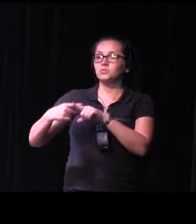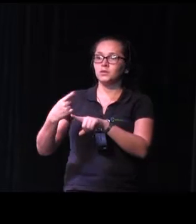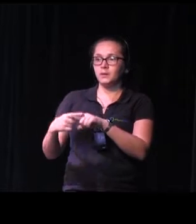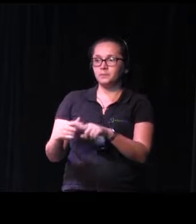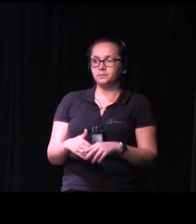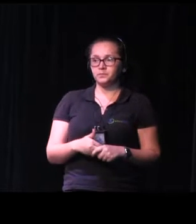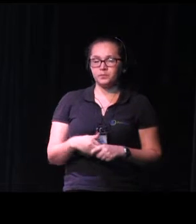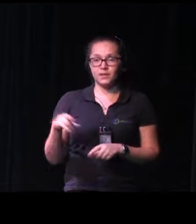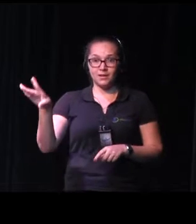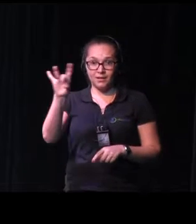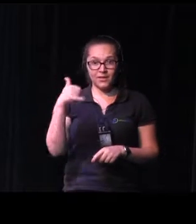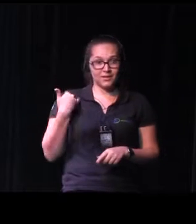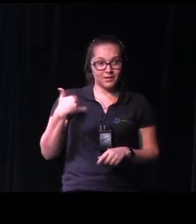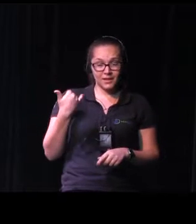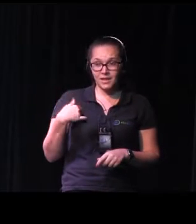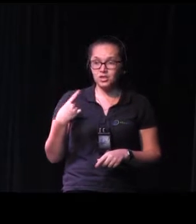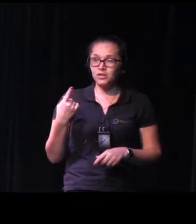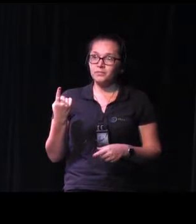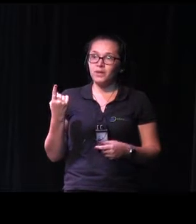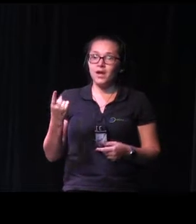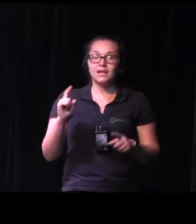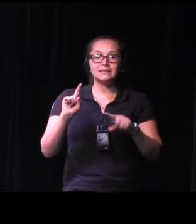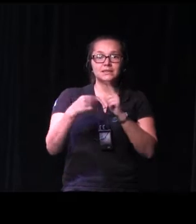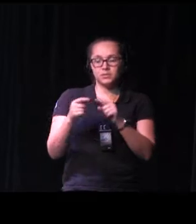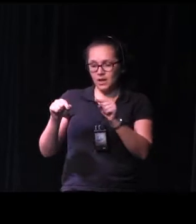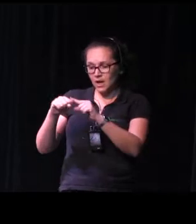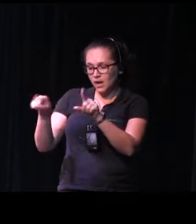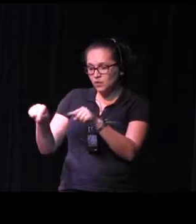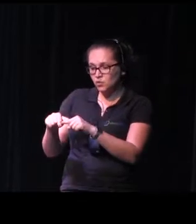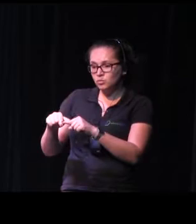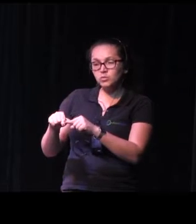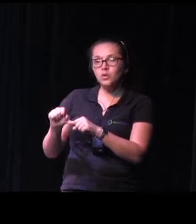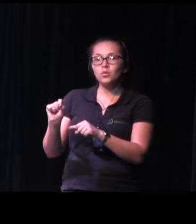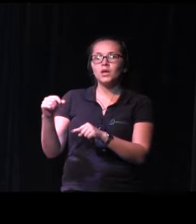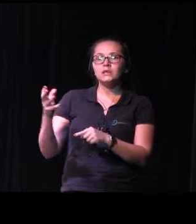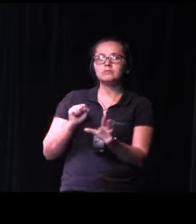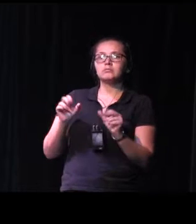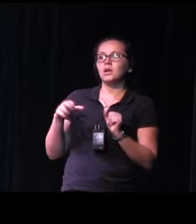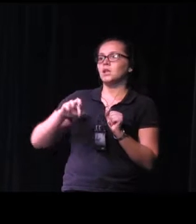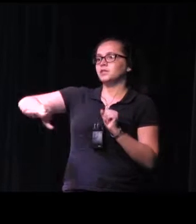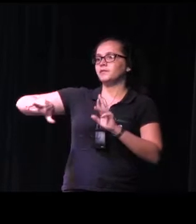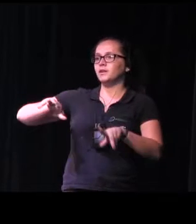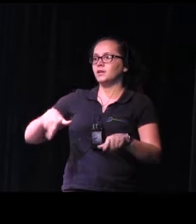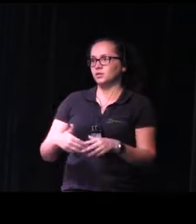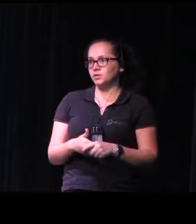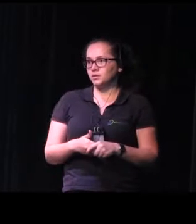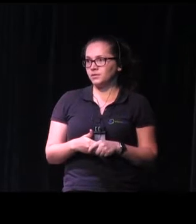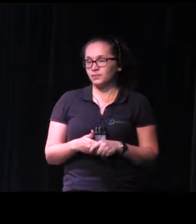você vai errar. Por quê? Cada idade vai assumir o espaço público de